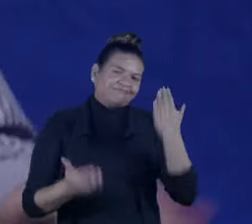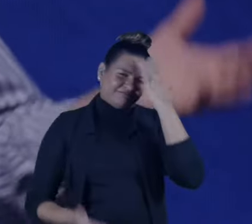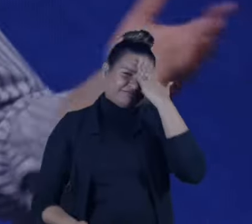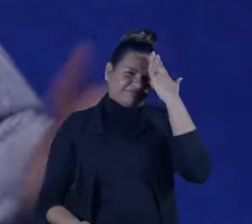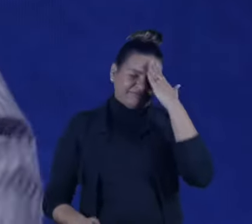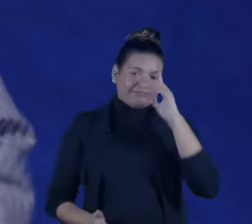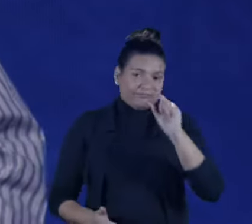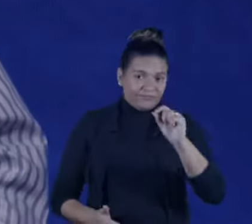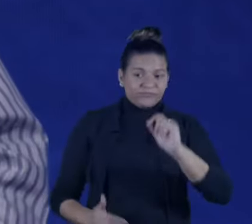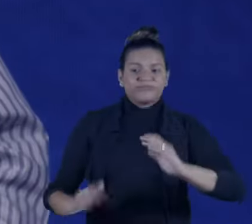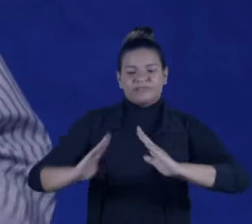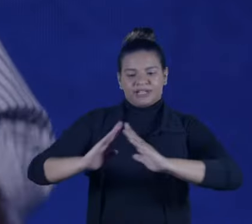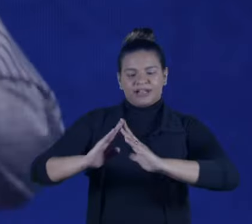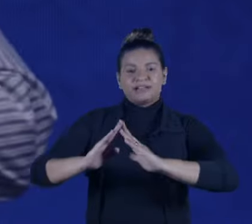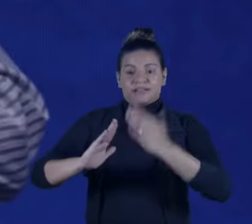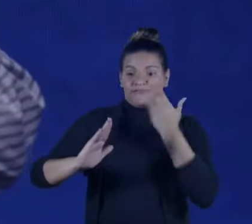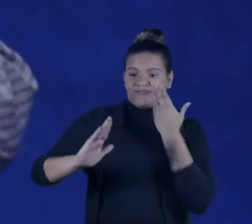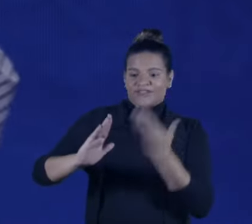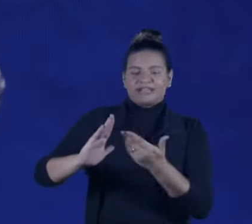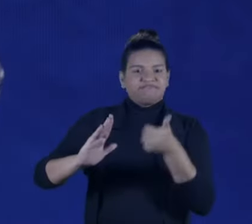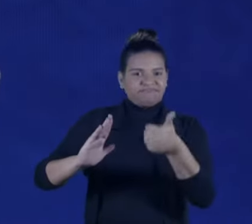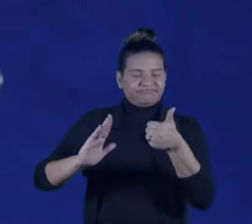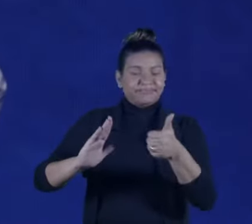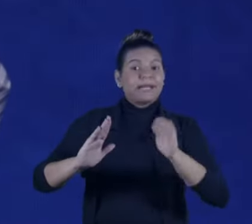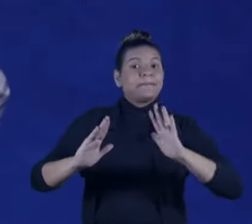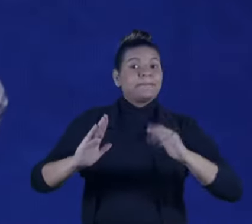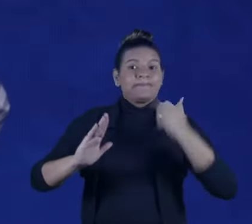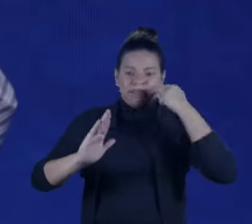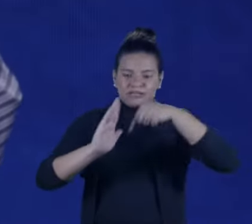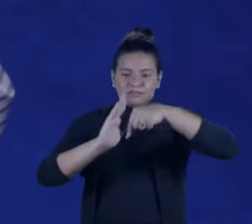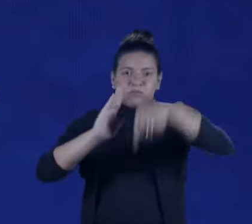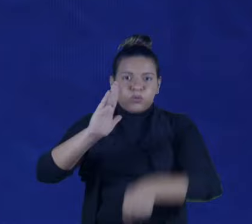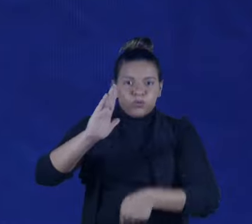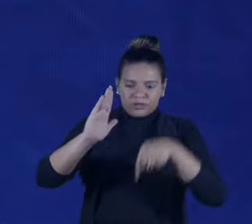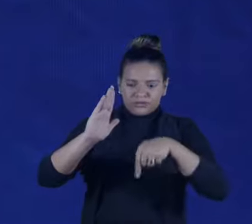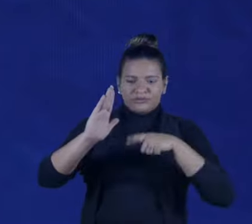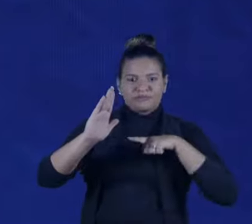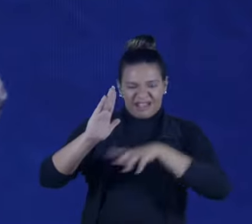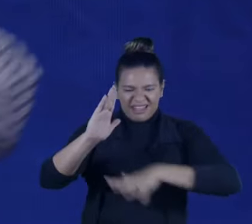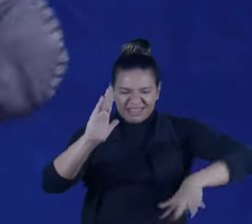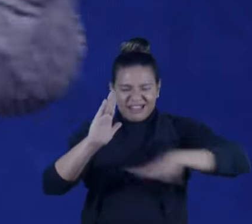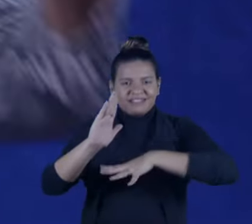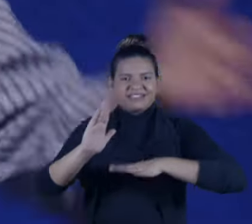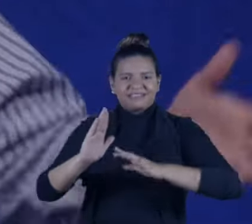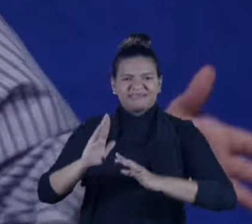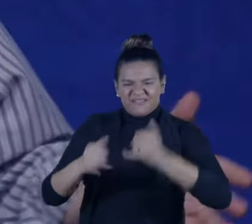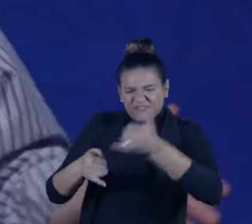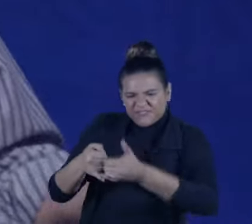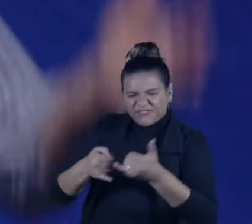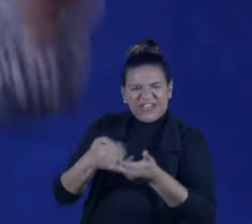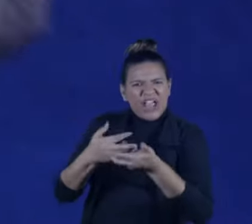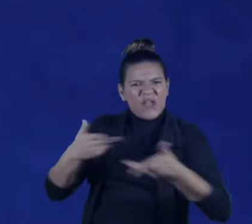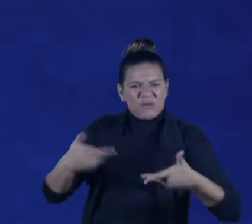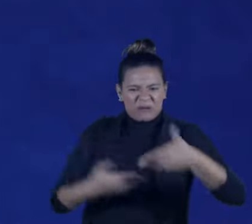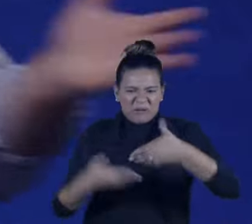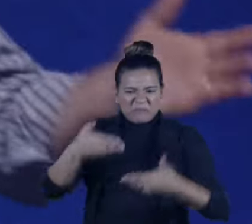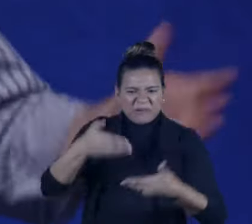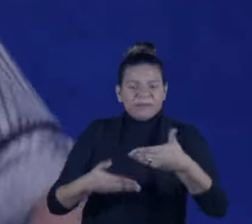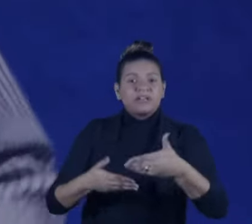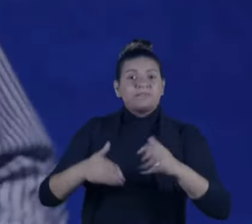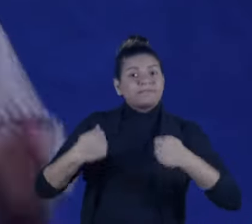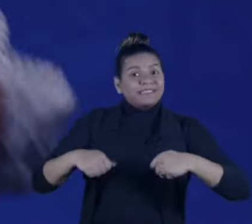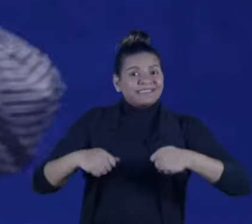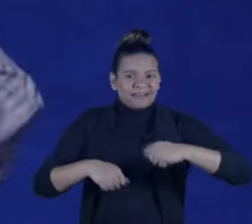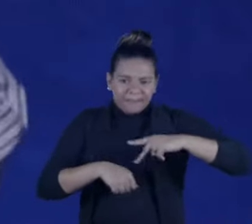de uma casa é a fundação. Se você não tiver uma boa fundação, a casa vai cair. Ou as paredes ficarão tortas, ou